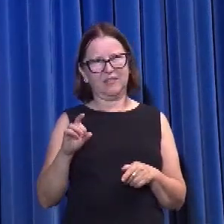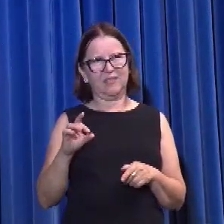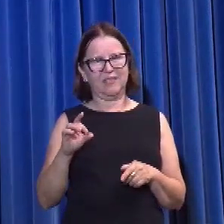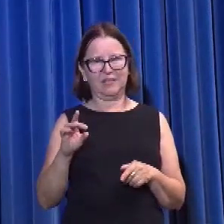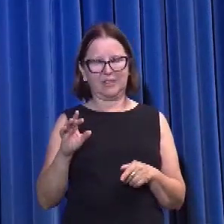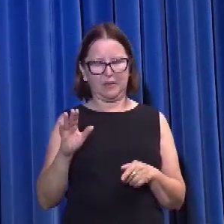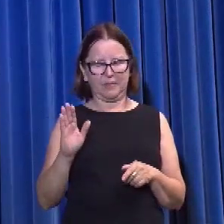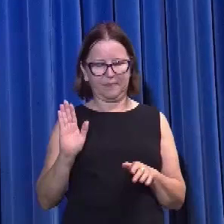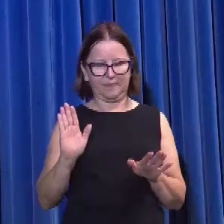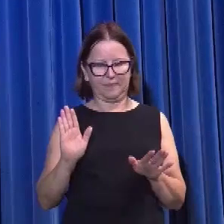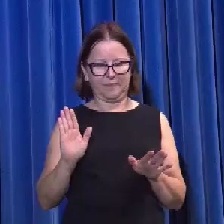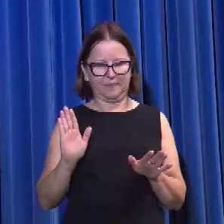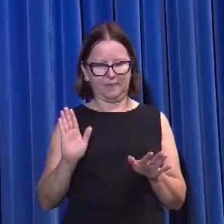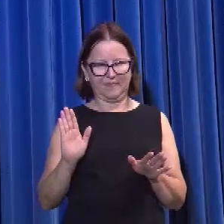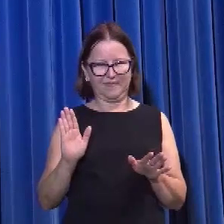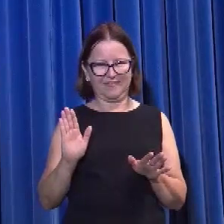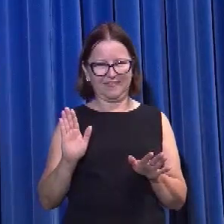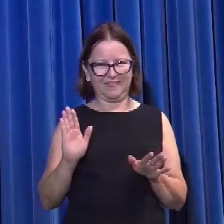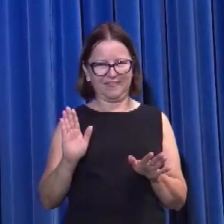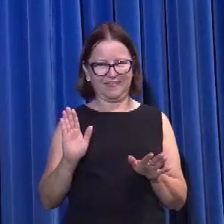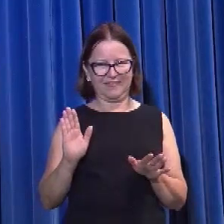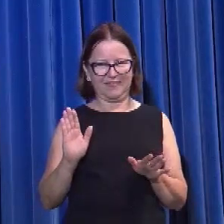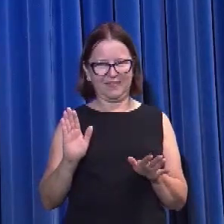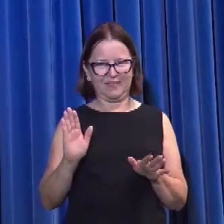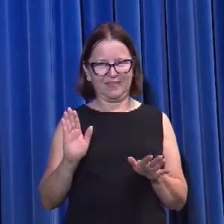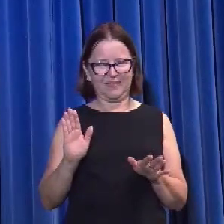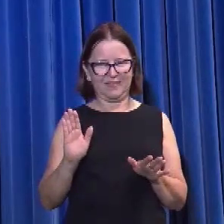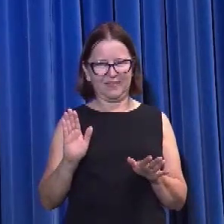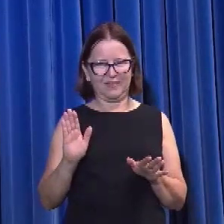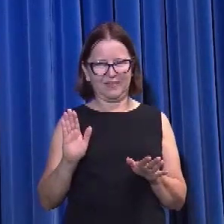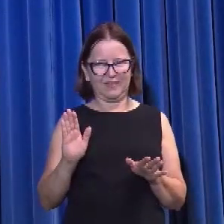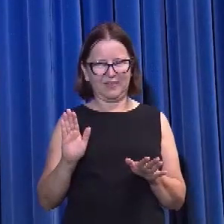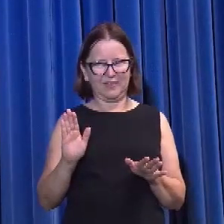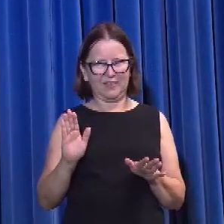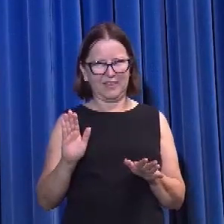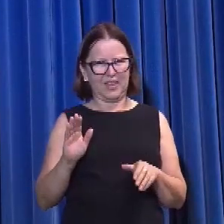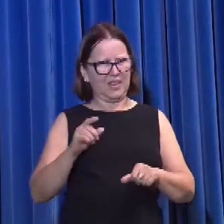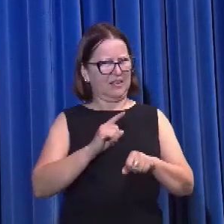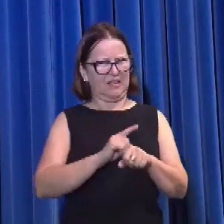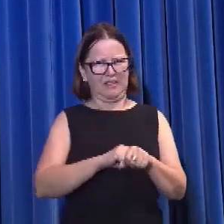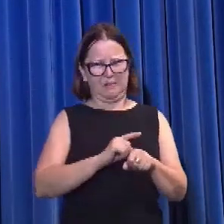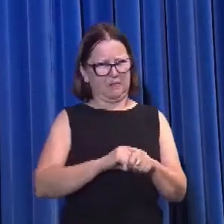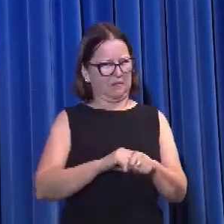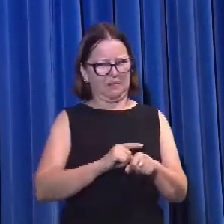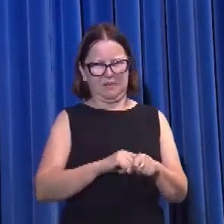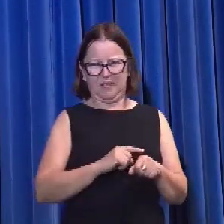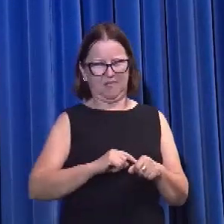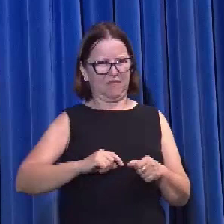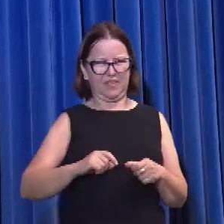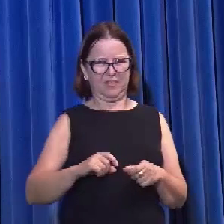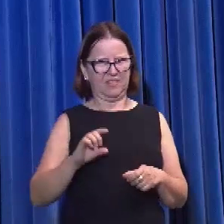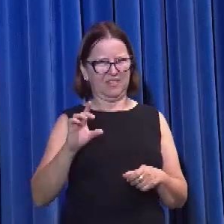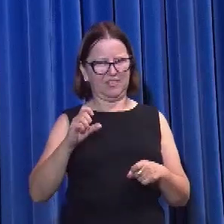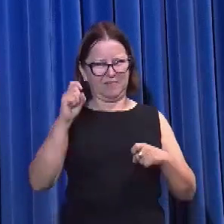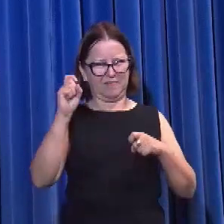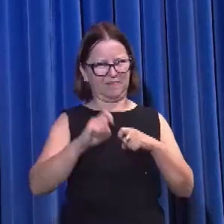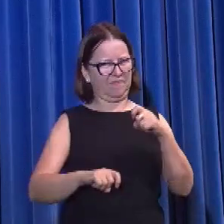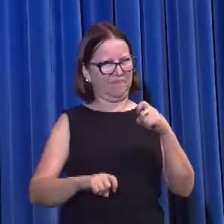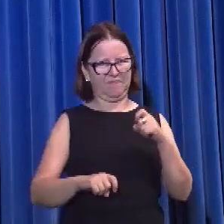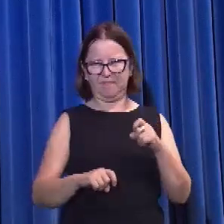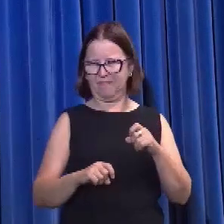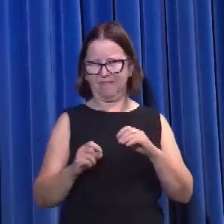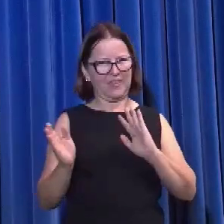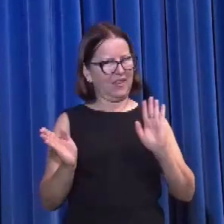coisa assim de cadela, de cio. Isso